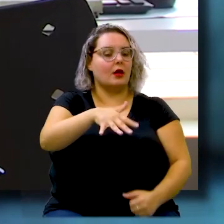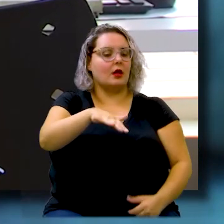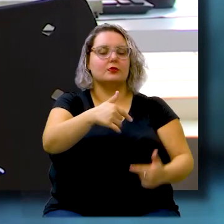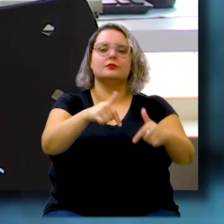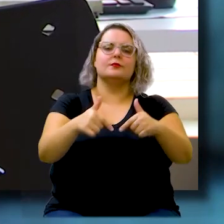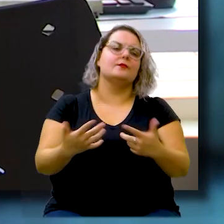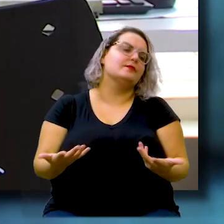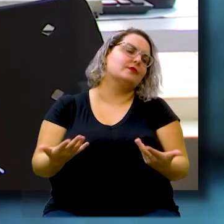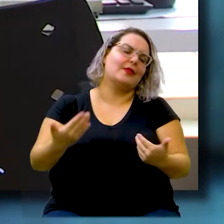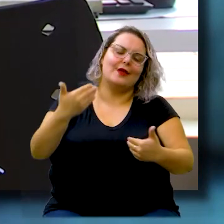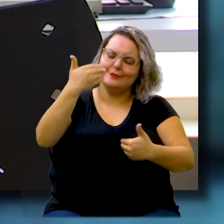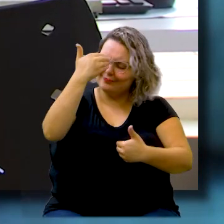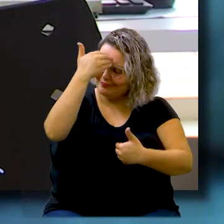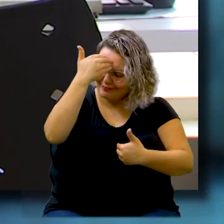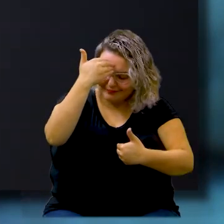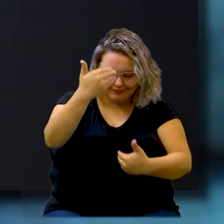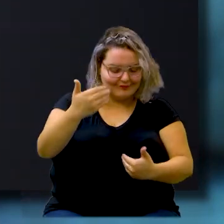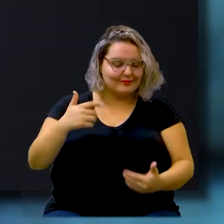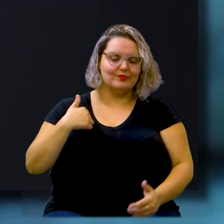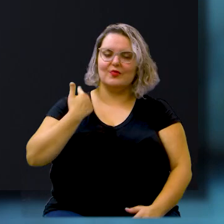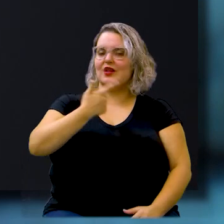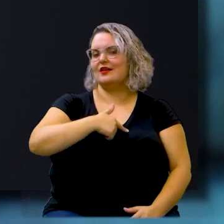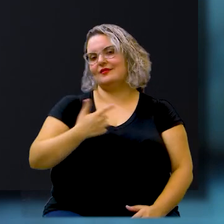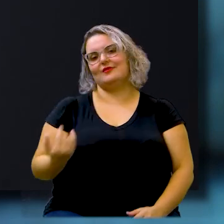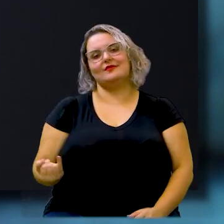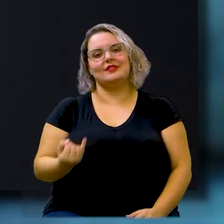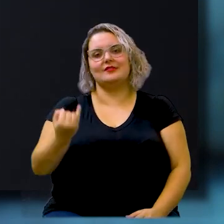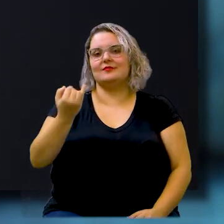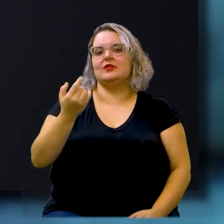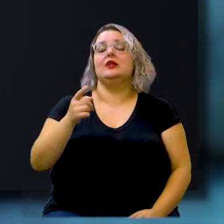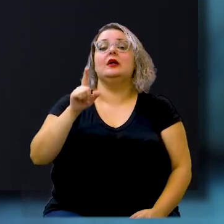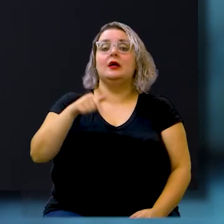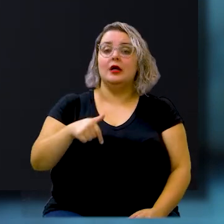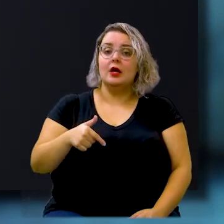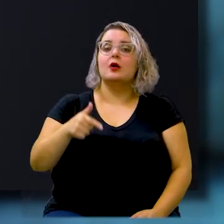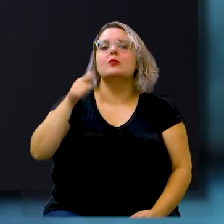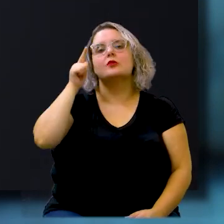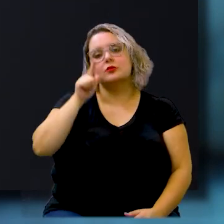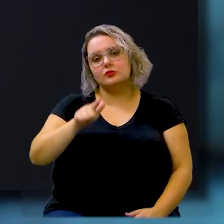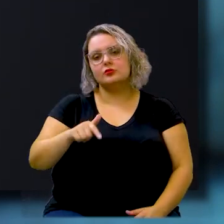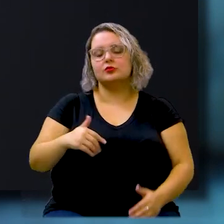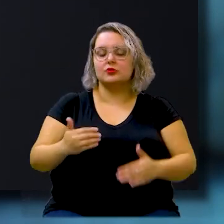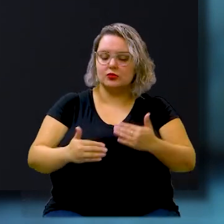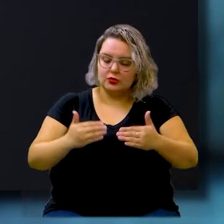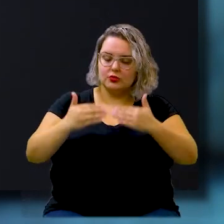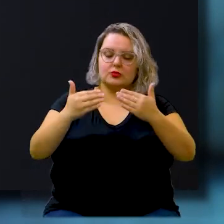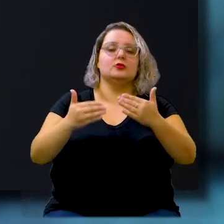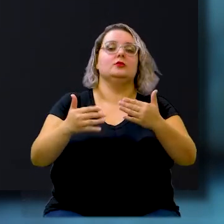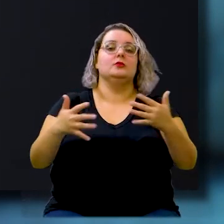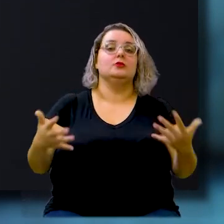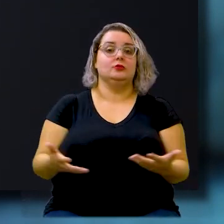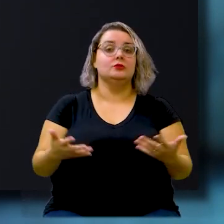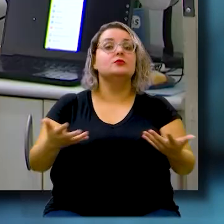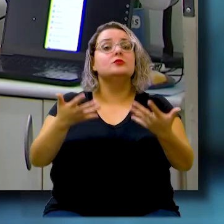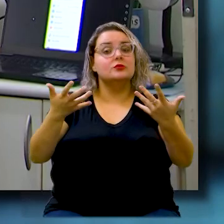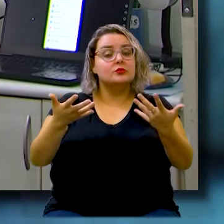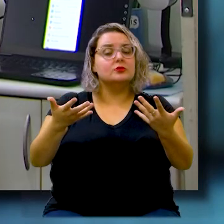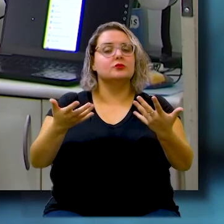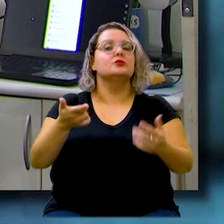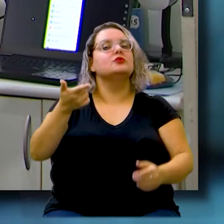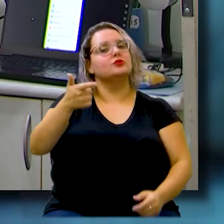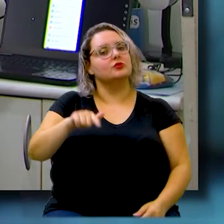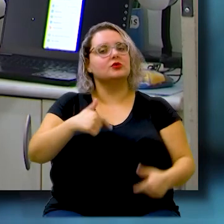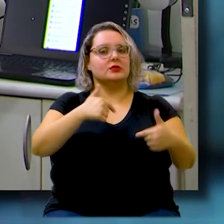Então isso é uma gratidão para nós, né, muito grande. Acho que é isso que mantém mesmo a chama acesa de continuar